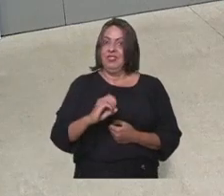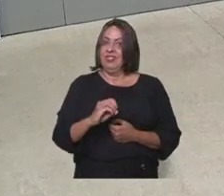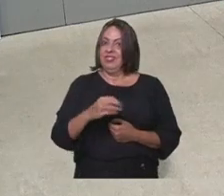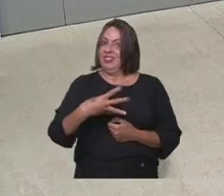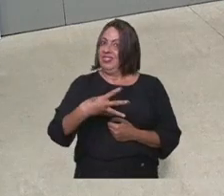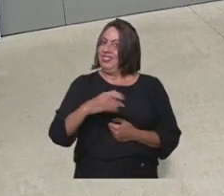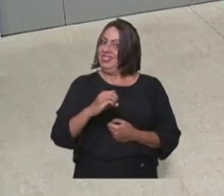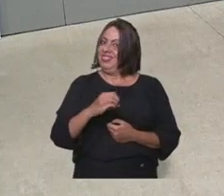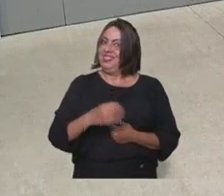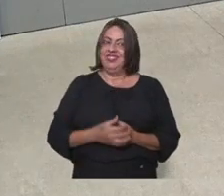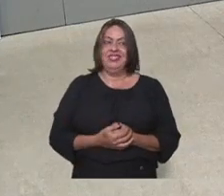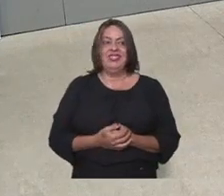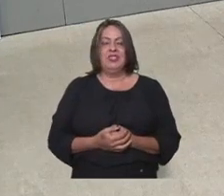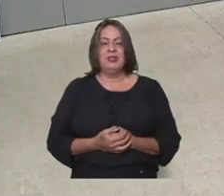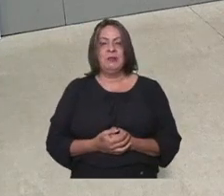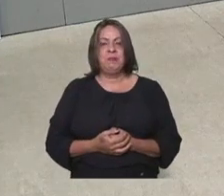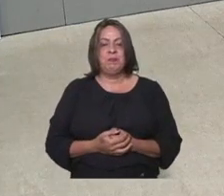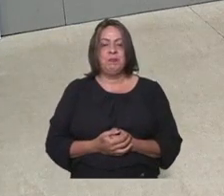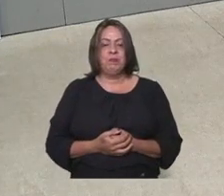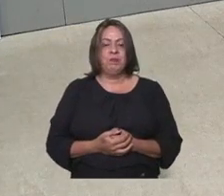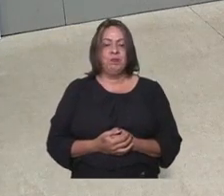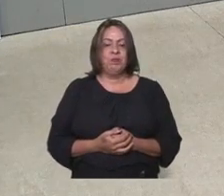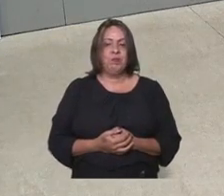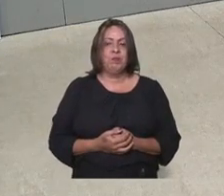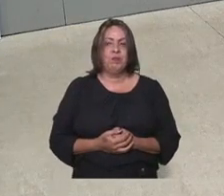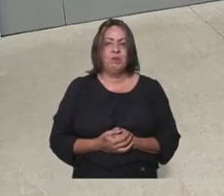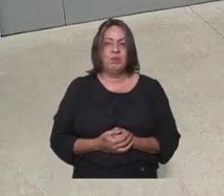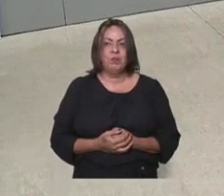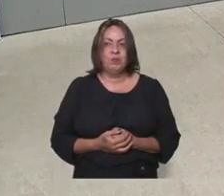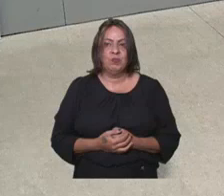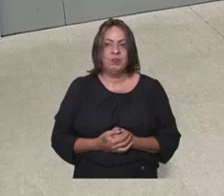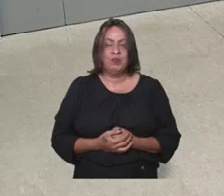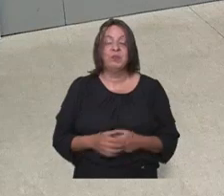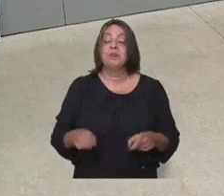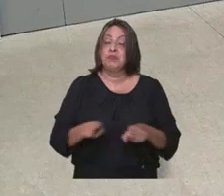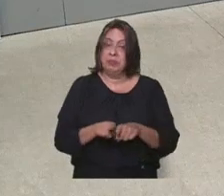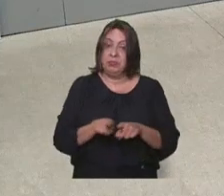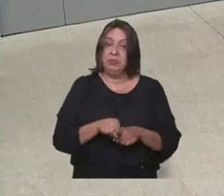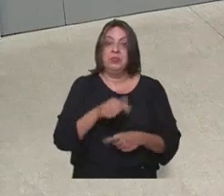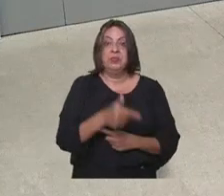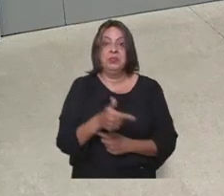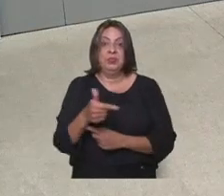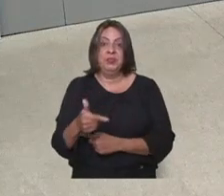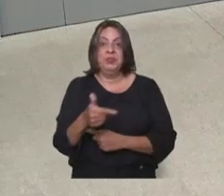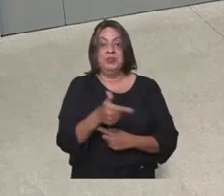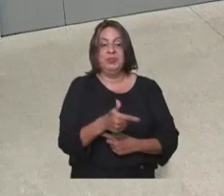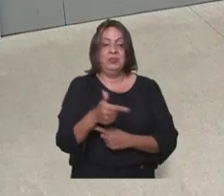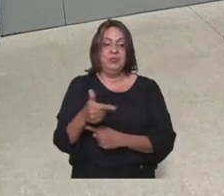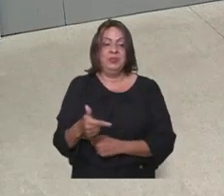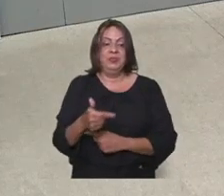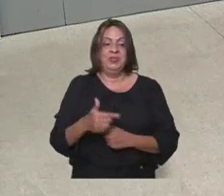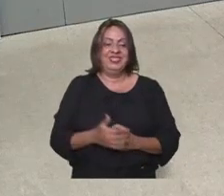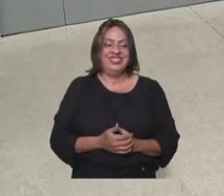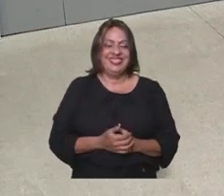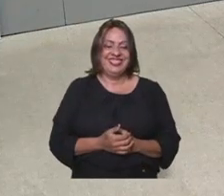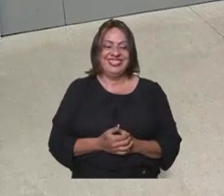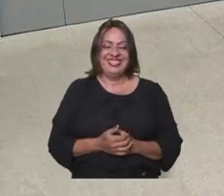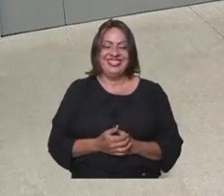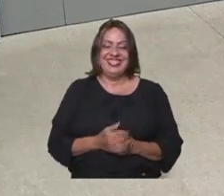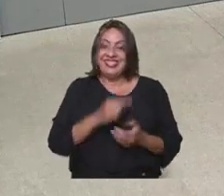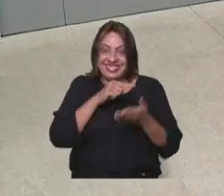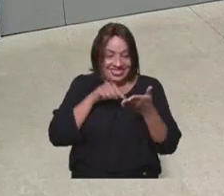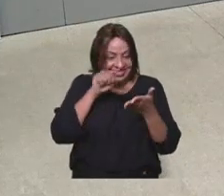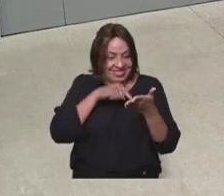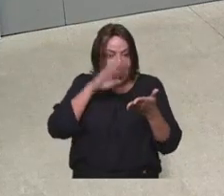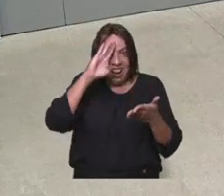40. 40, 40, 40. 40 sobe, sobe também a 22, 22, 22, vai